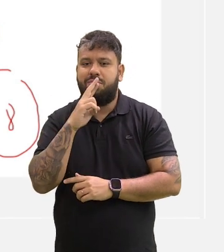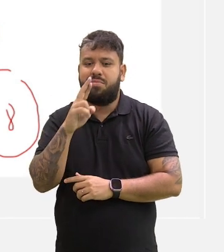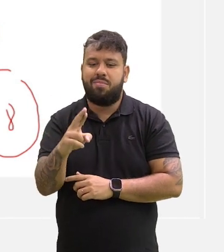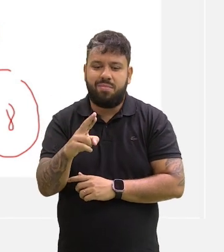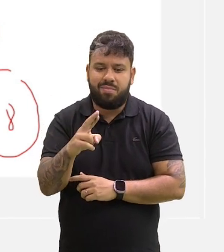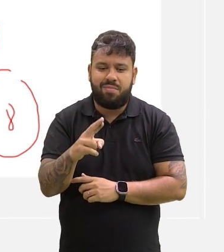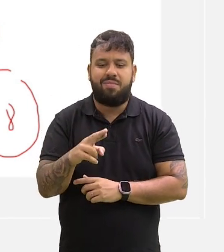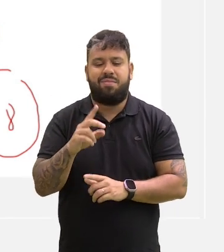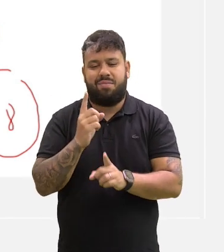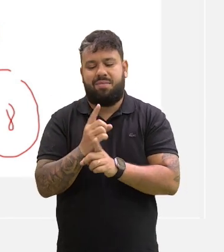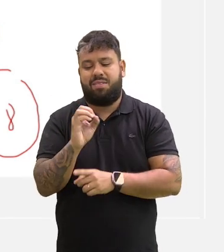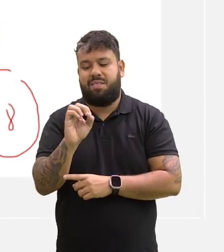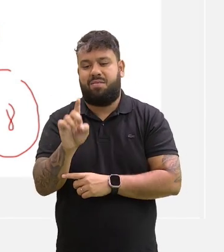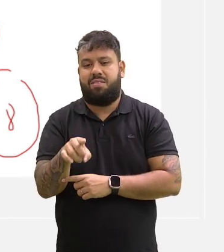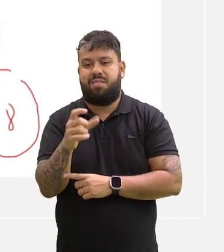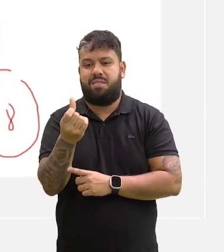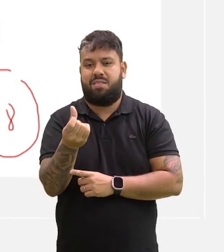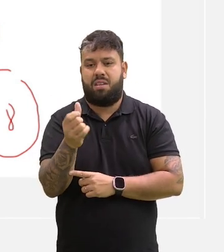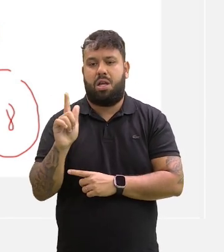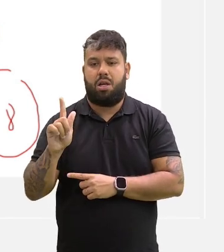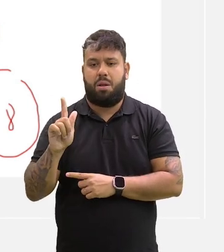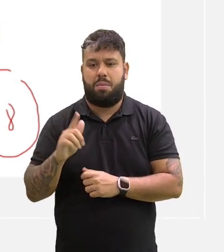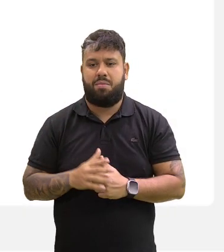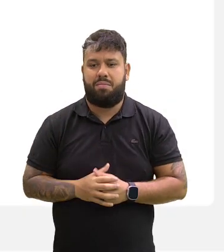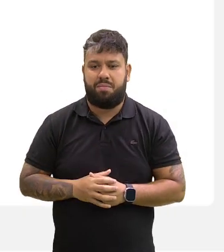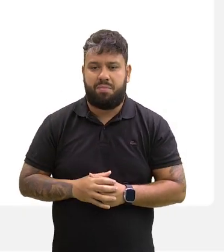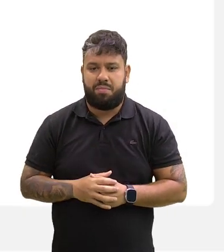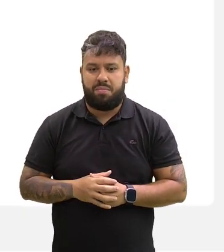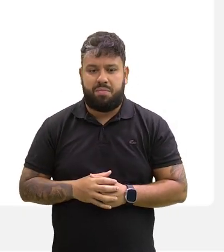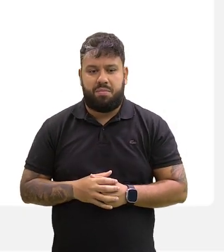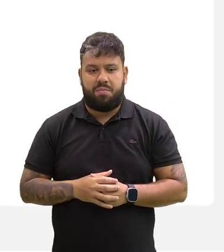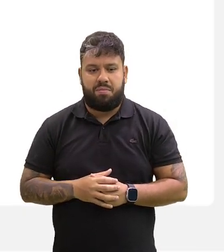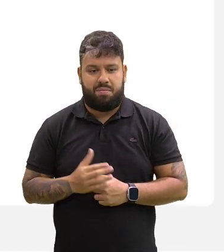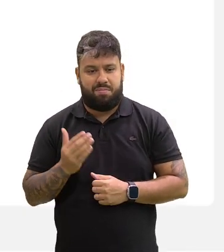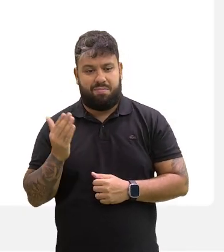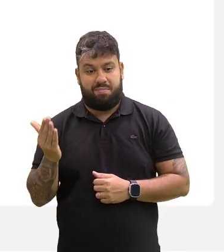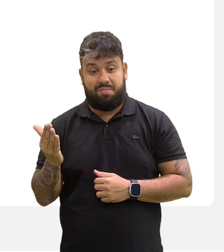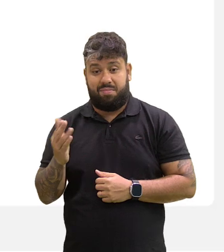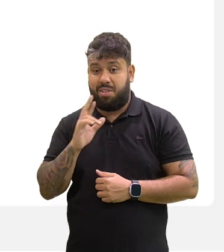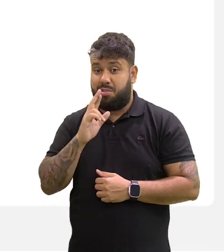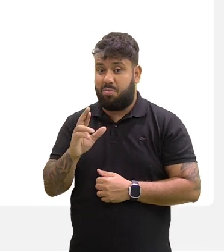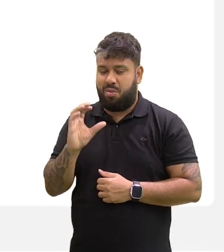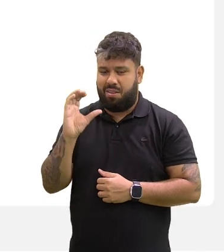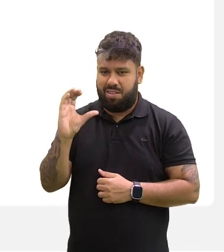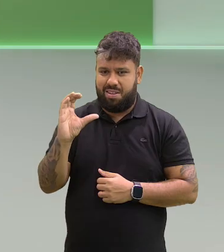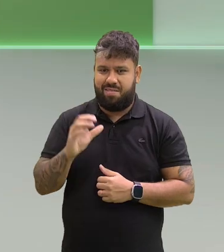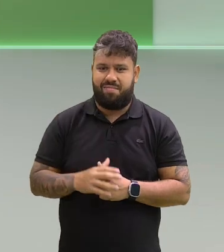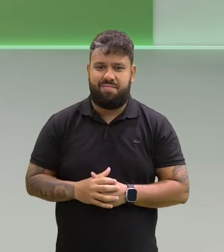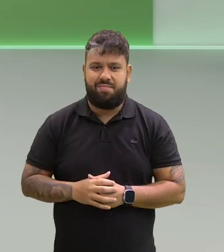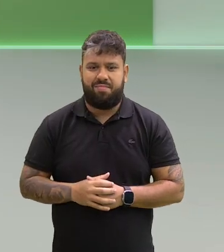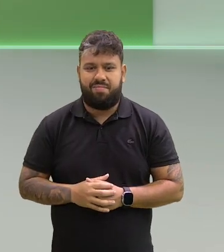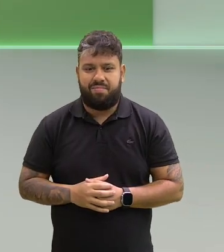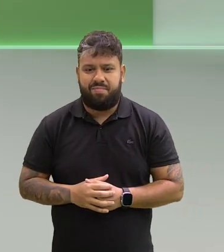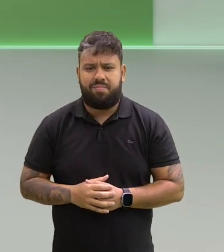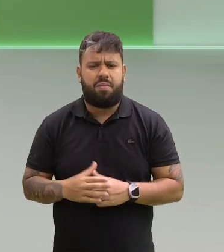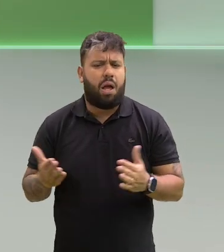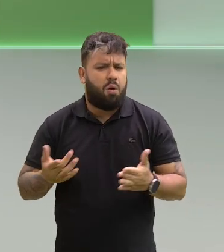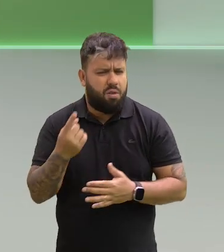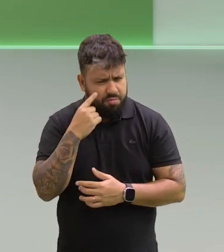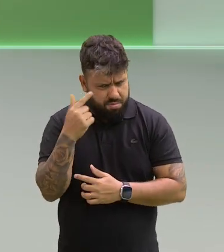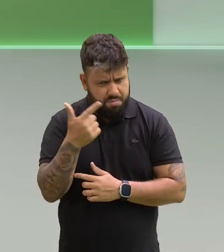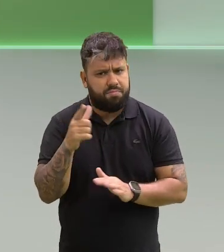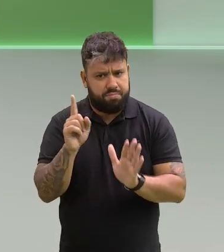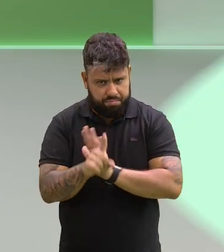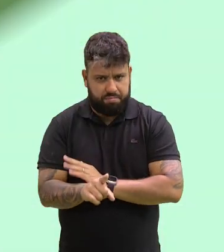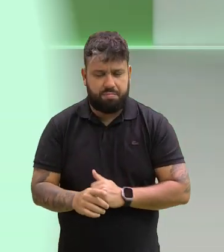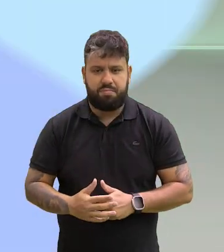de que a diferença é 0,6 gramas. Ok? Resposta na letra C. Vamos à questão de número